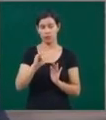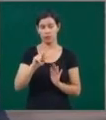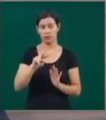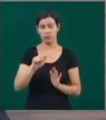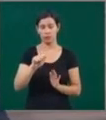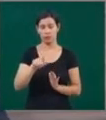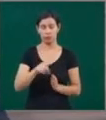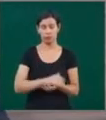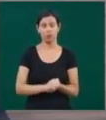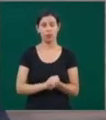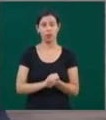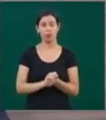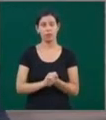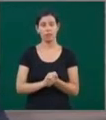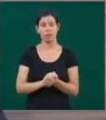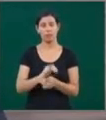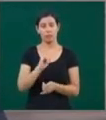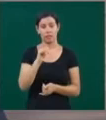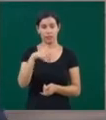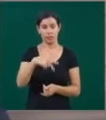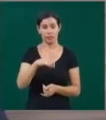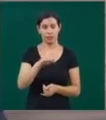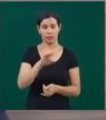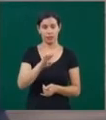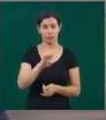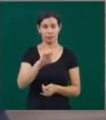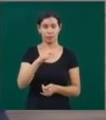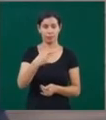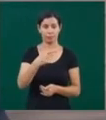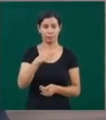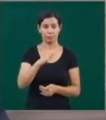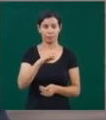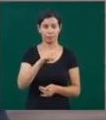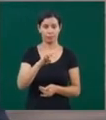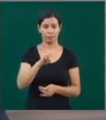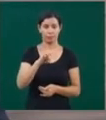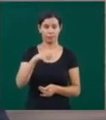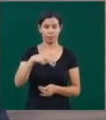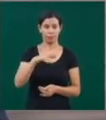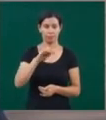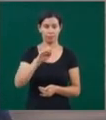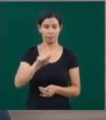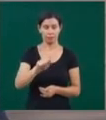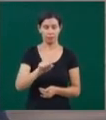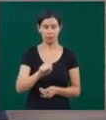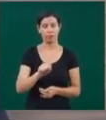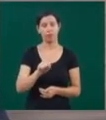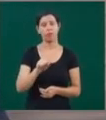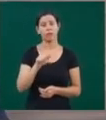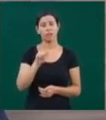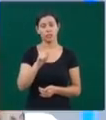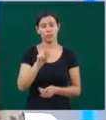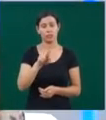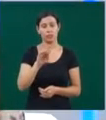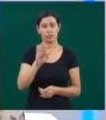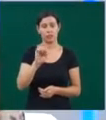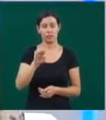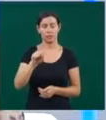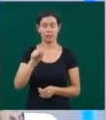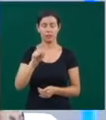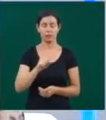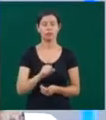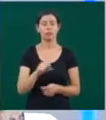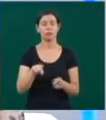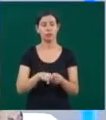independente de rua de música e artes e começa amanhã em uberlândia eu falo mais com um dos produtores do evento o lucas simon